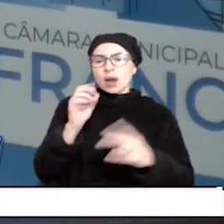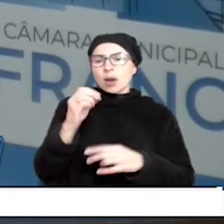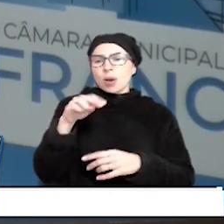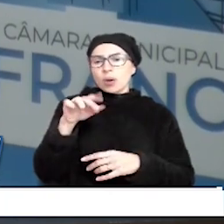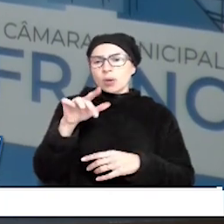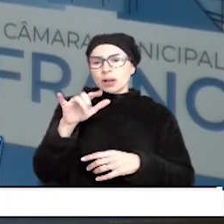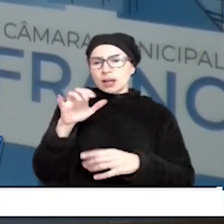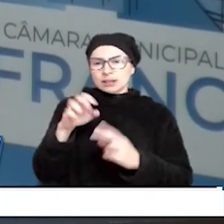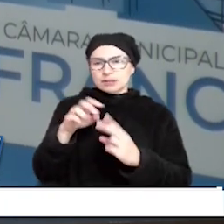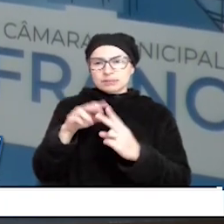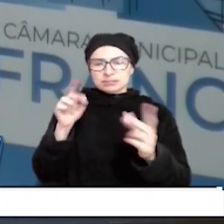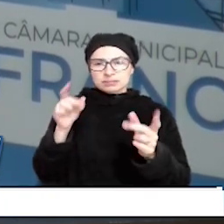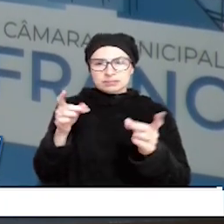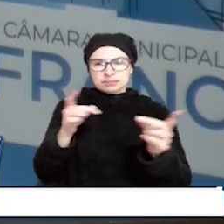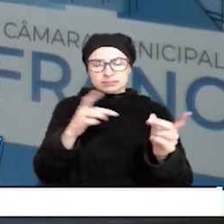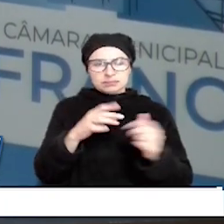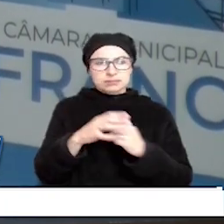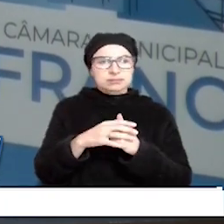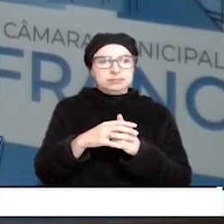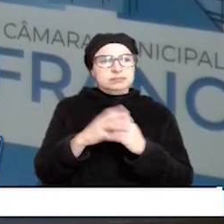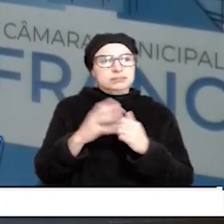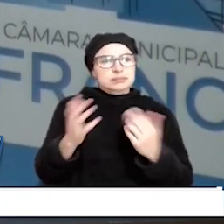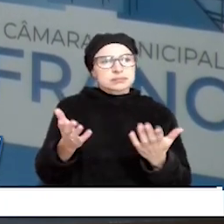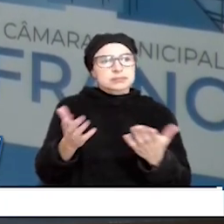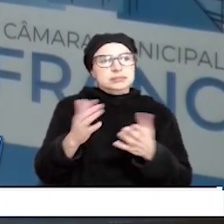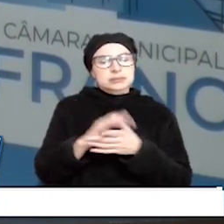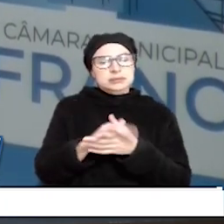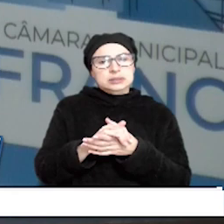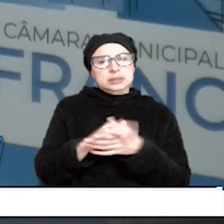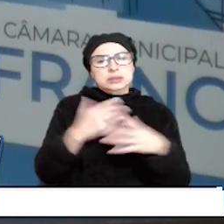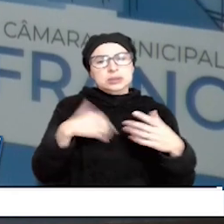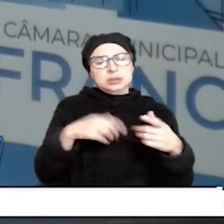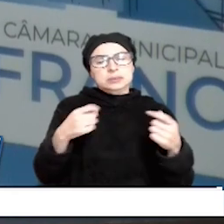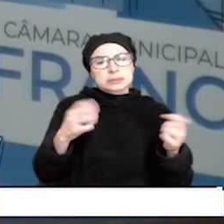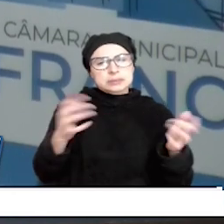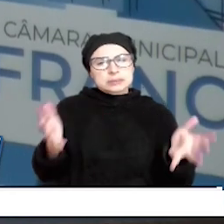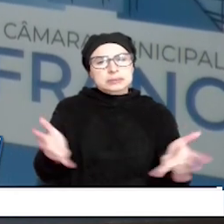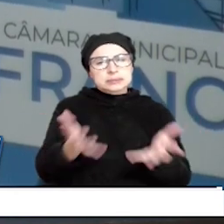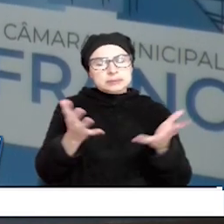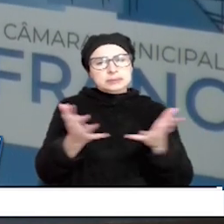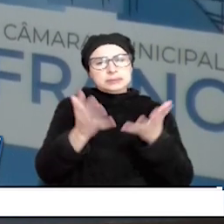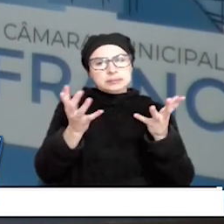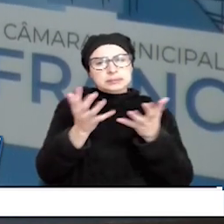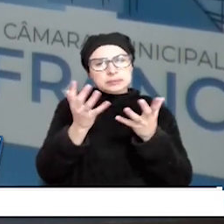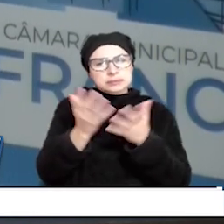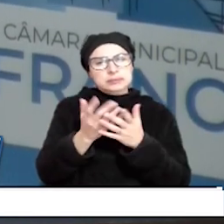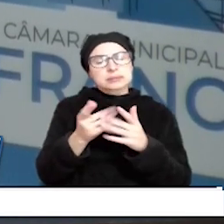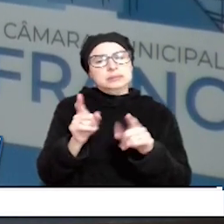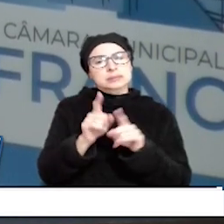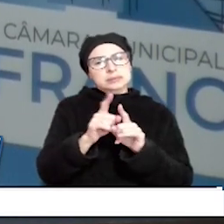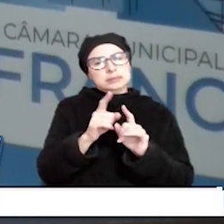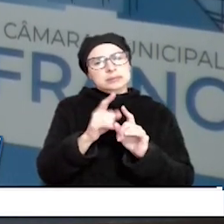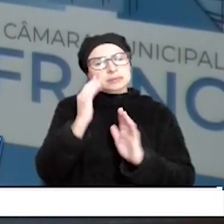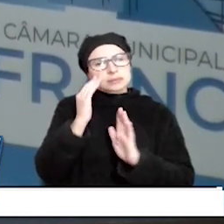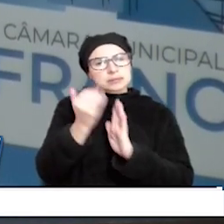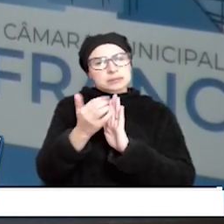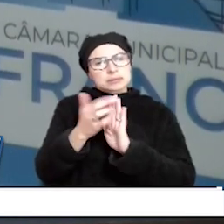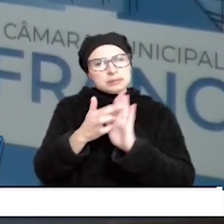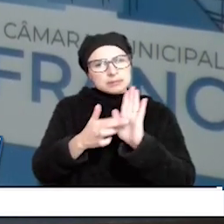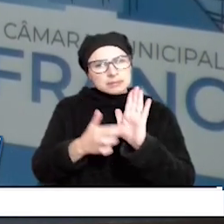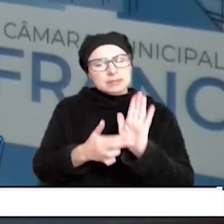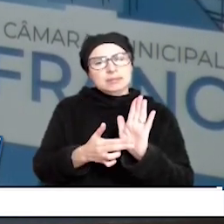e-commerce. Então, precisamos fomentar e regularizar e fazer isso de